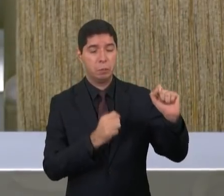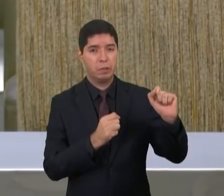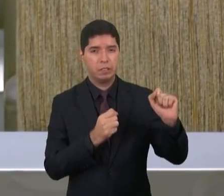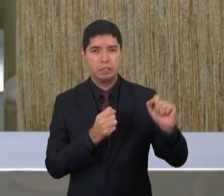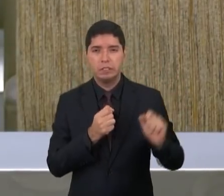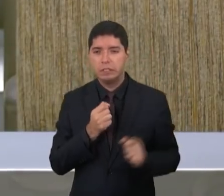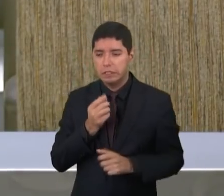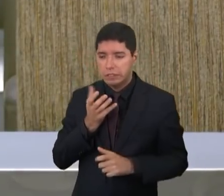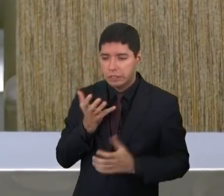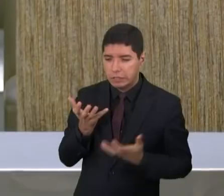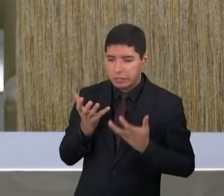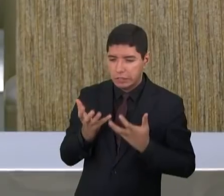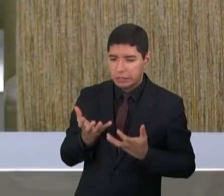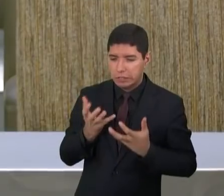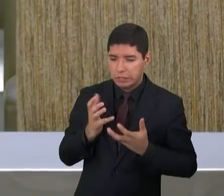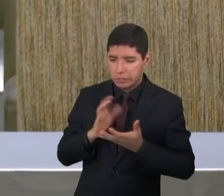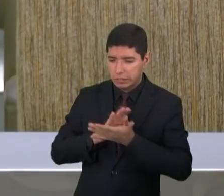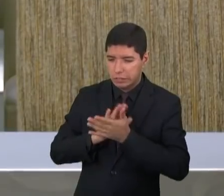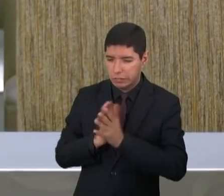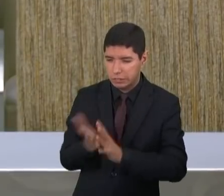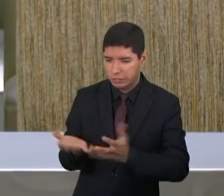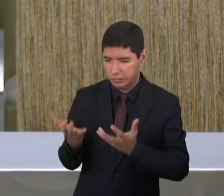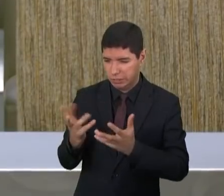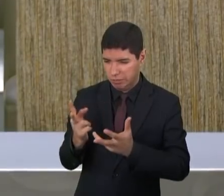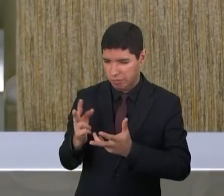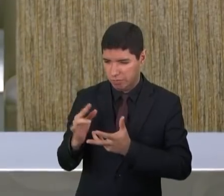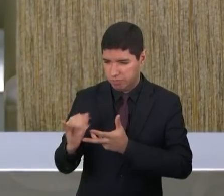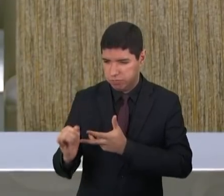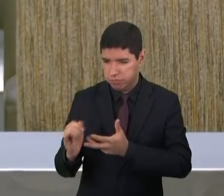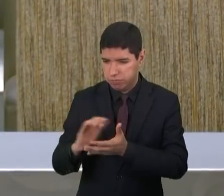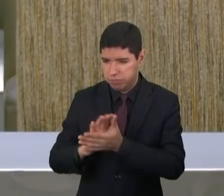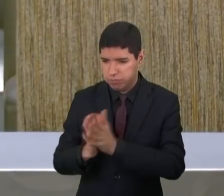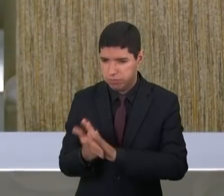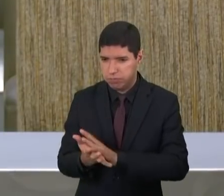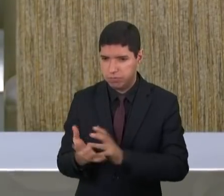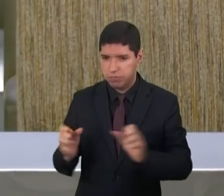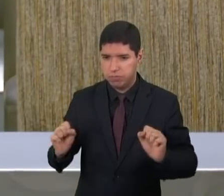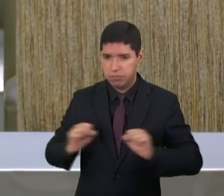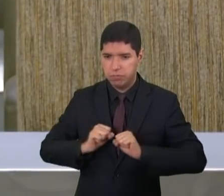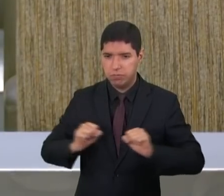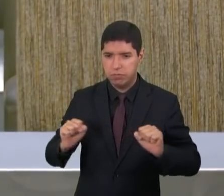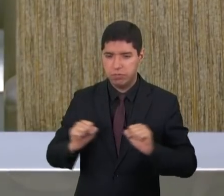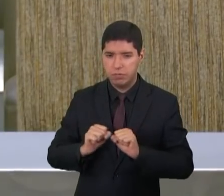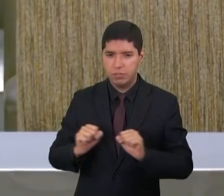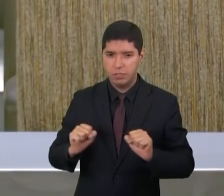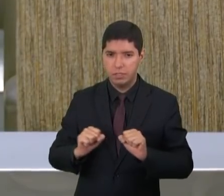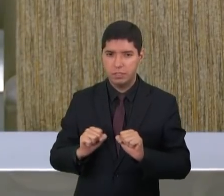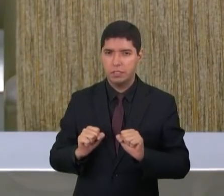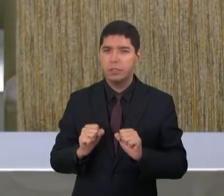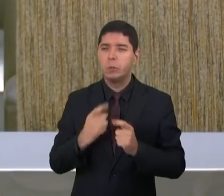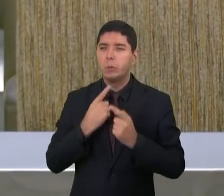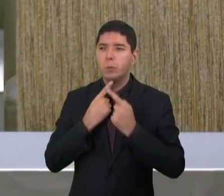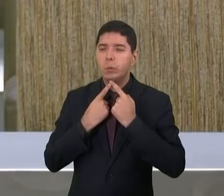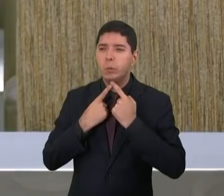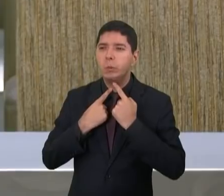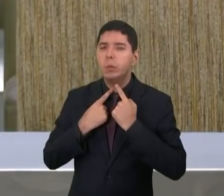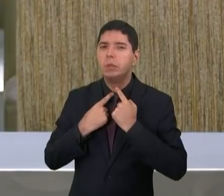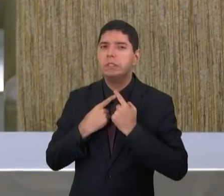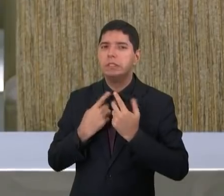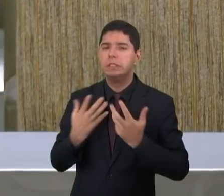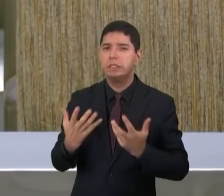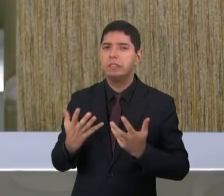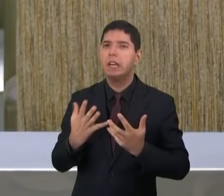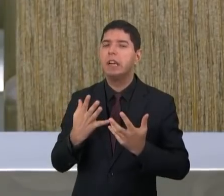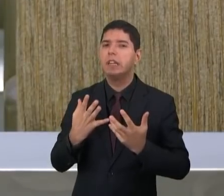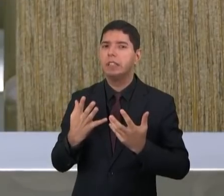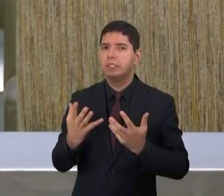boca querendo te devorar. Ele pode ficar, né, desejoso pela tua vida,